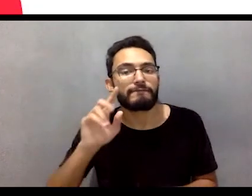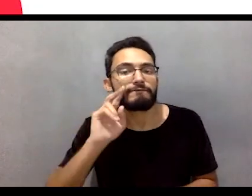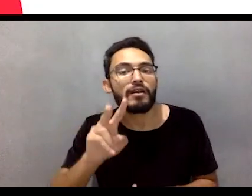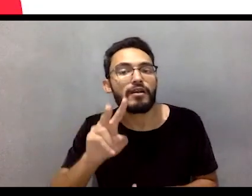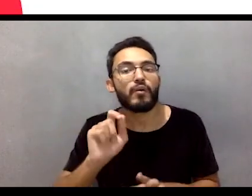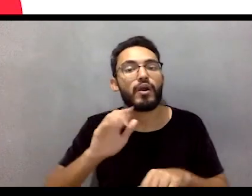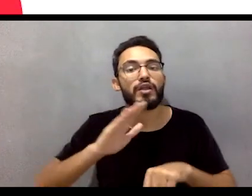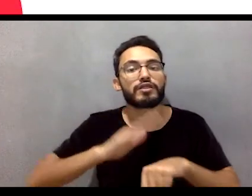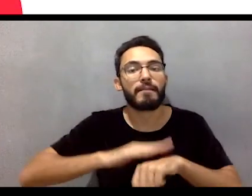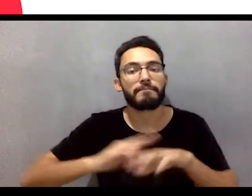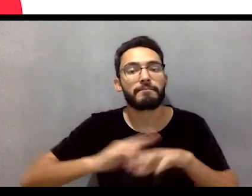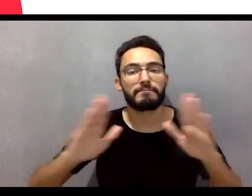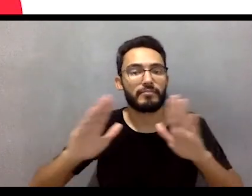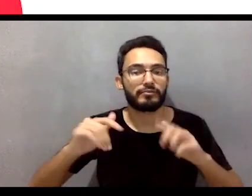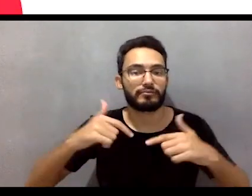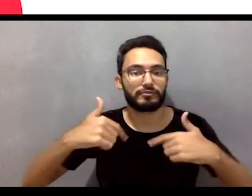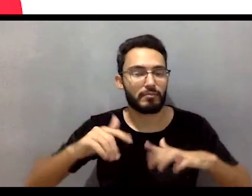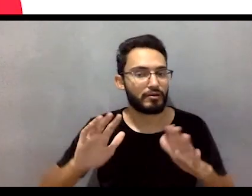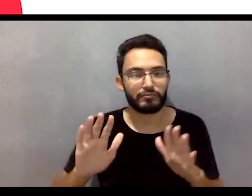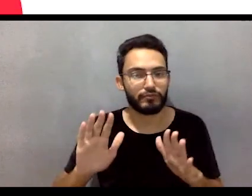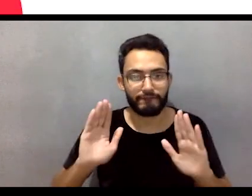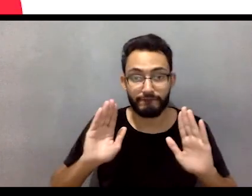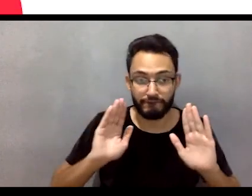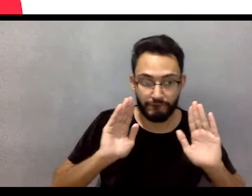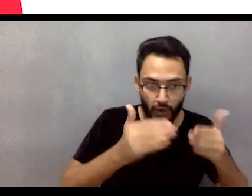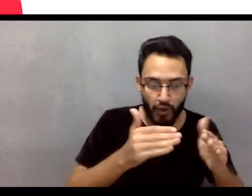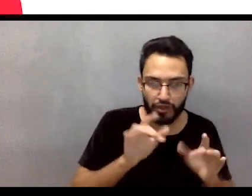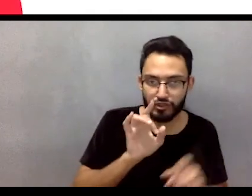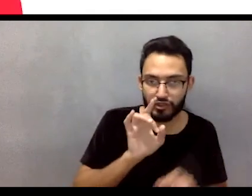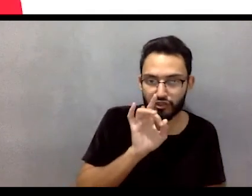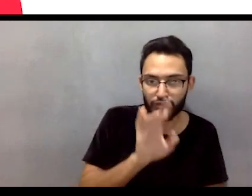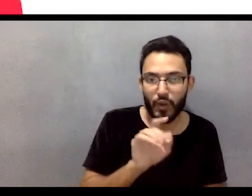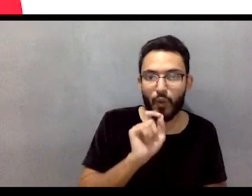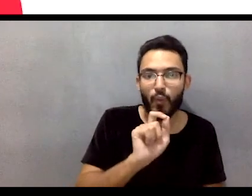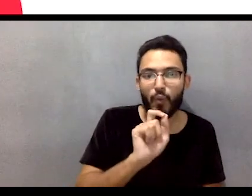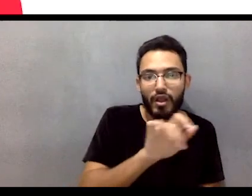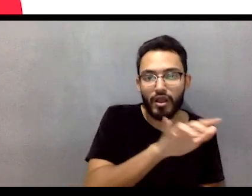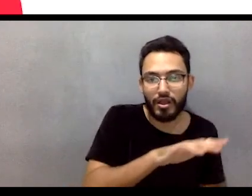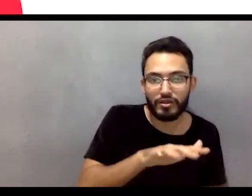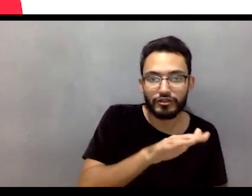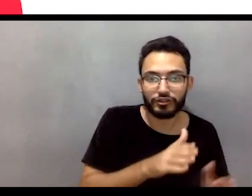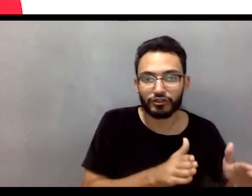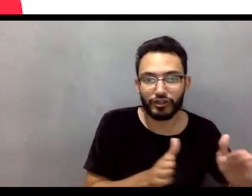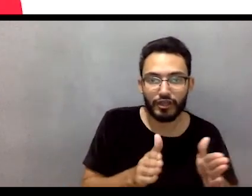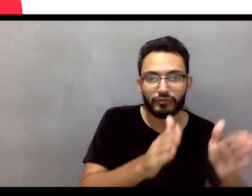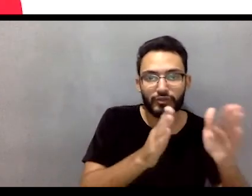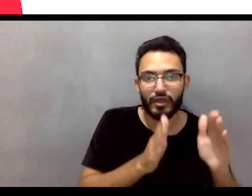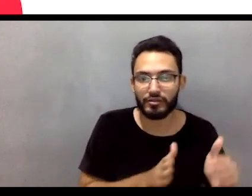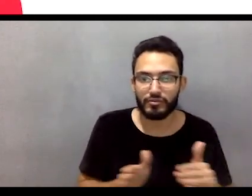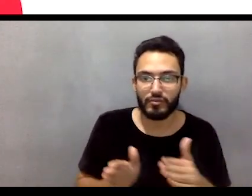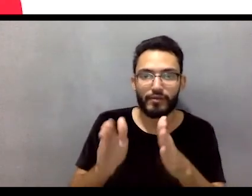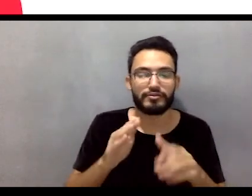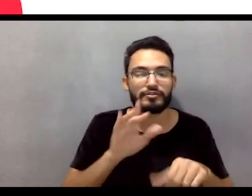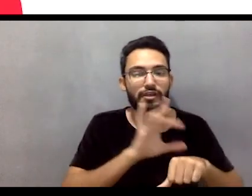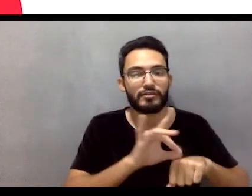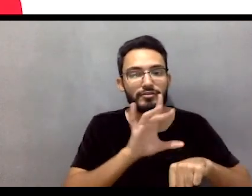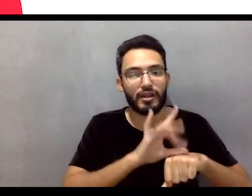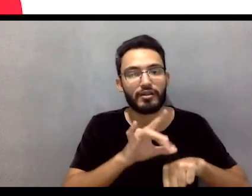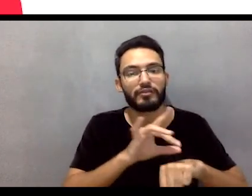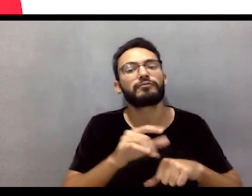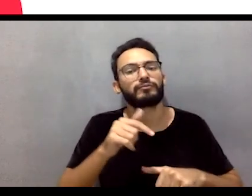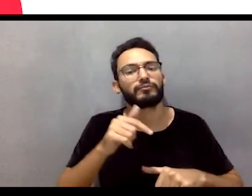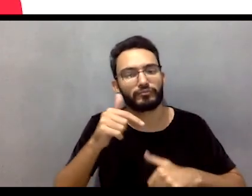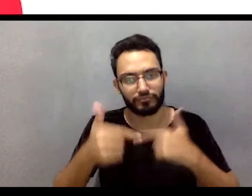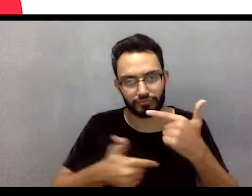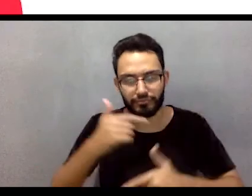o tamanho do trabalho, eles preferem focar tão somente nos direcionadores estratégicos e fazem